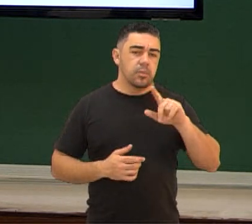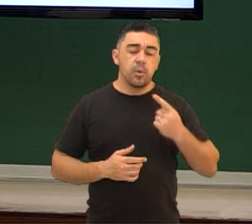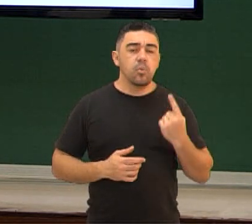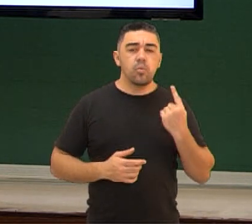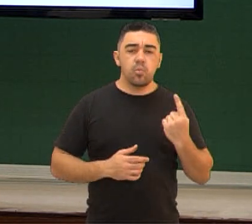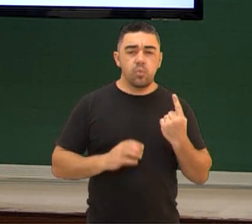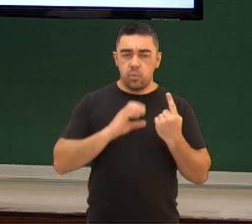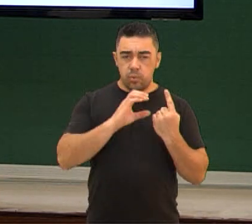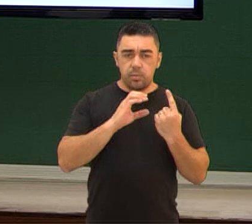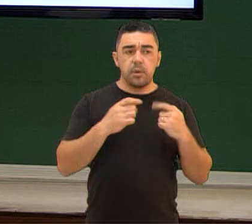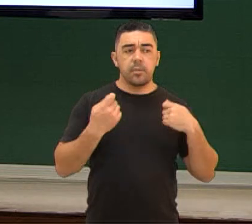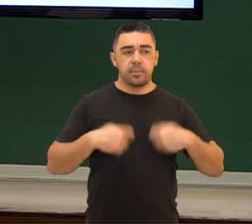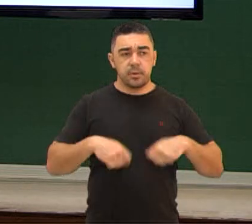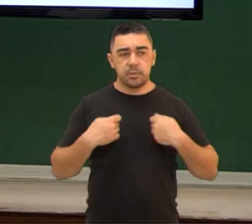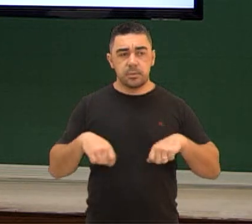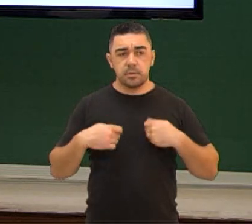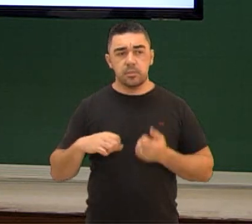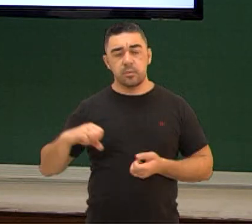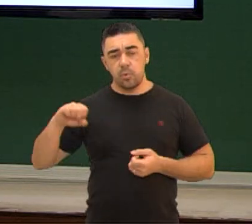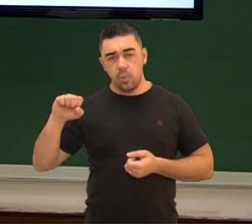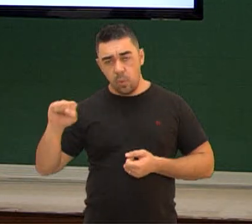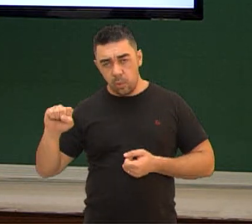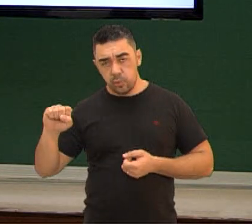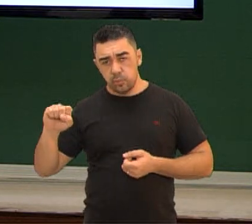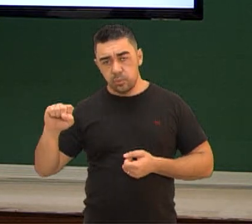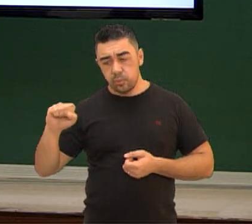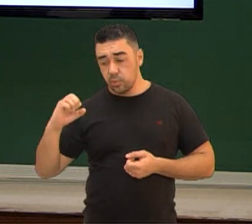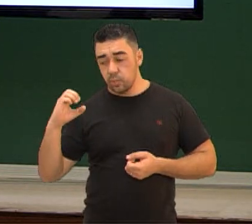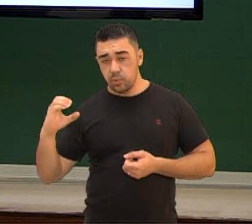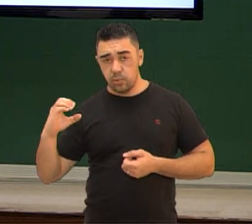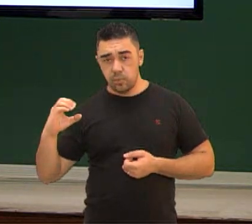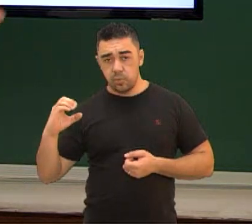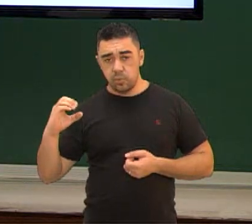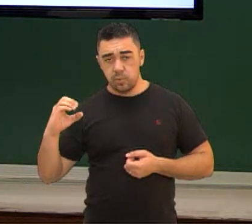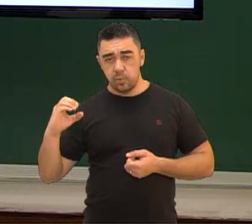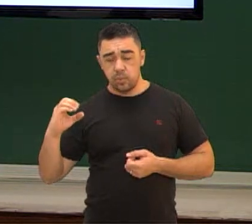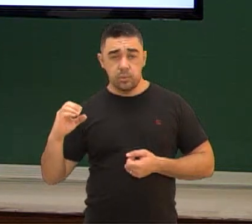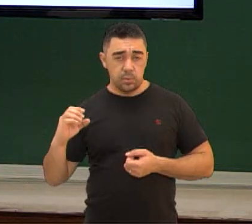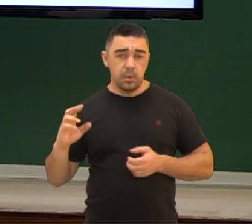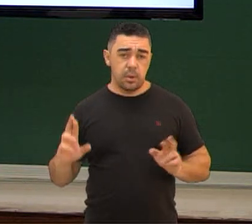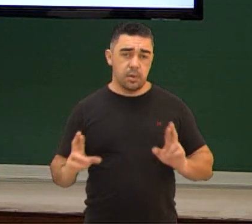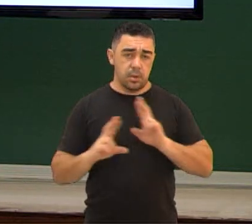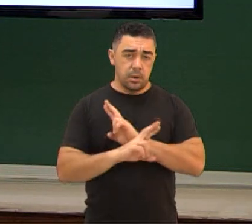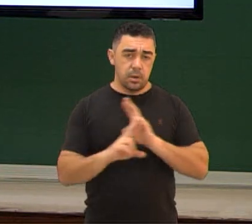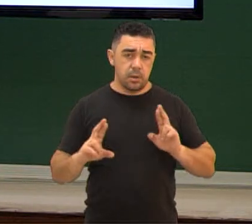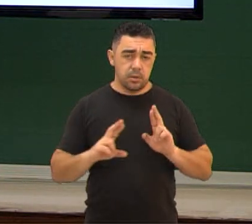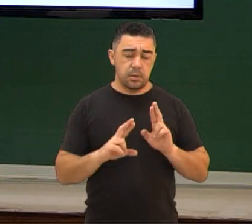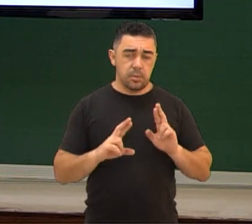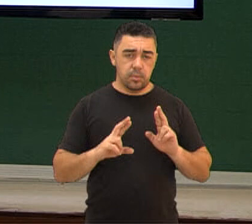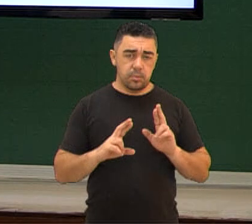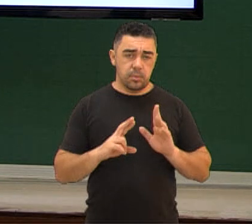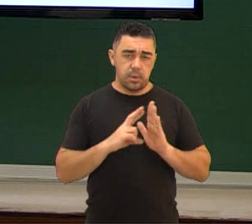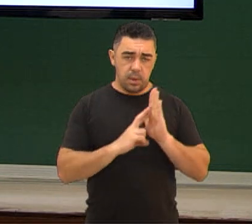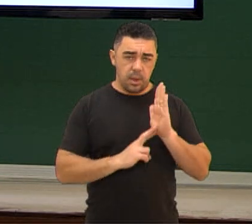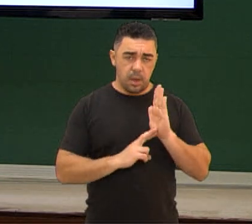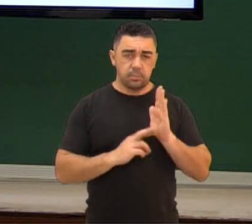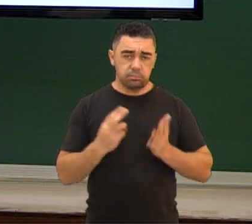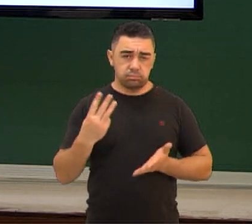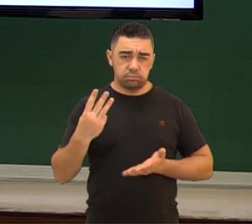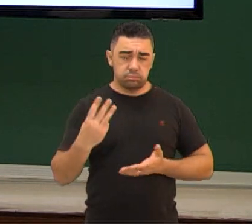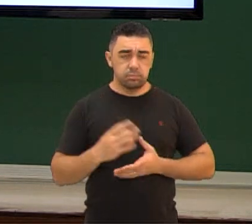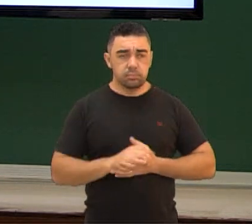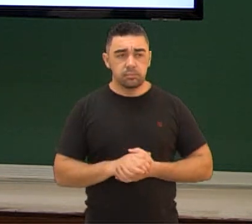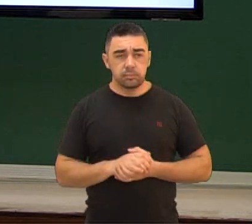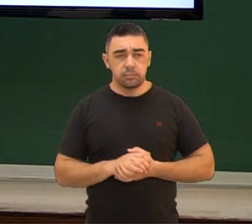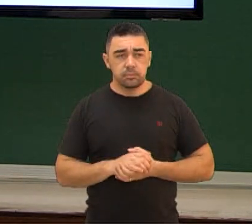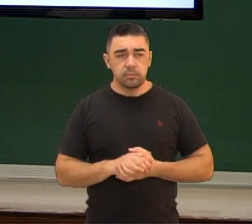coulomb. Eu preciso de 8 pacotes de 1 coulomb. Basta fazer o que nós chamamos de regra de 3. Né?